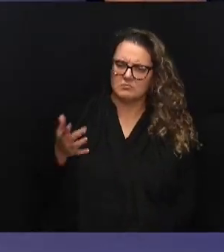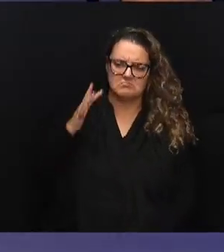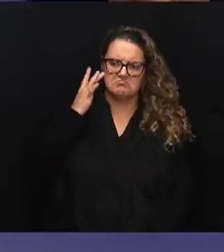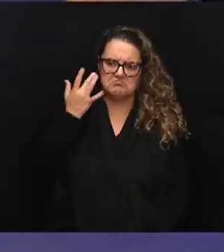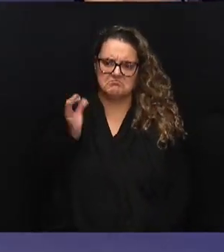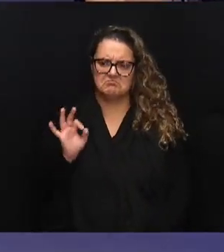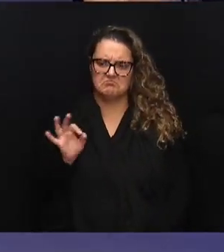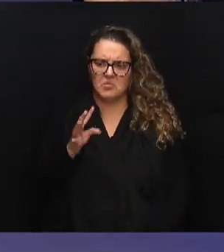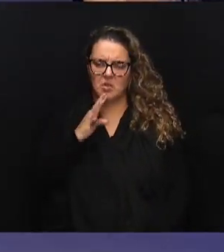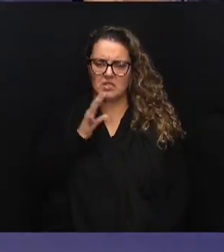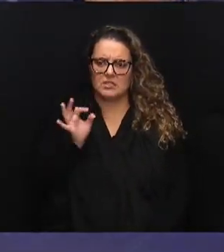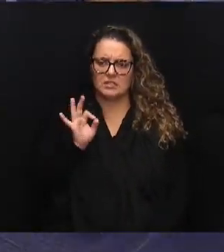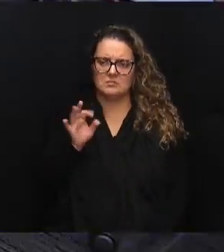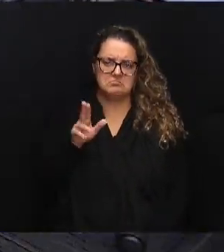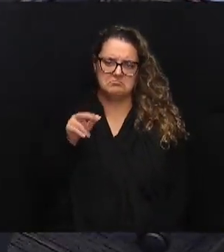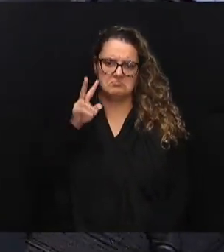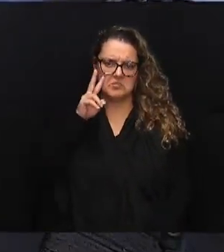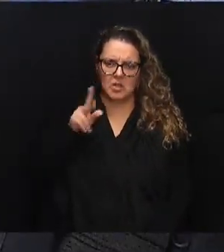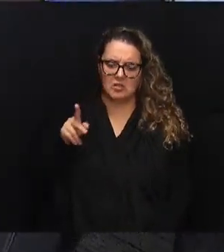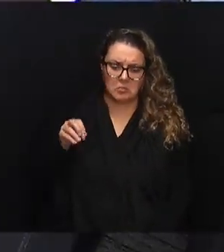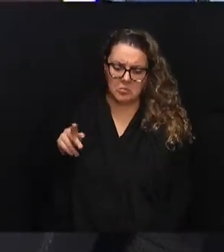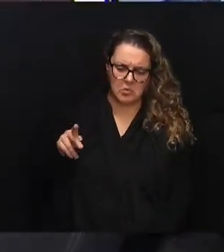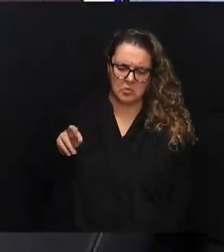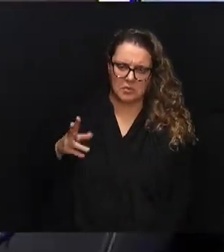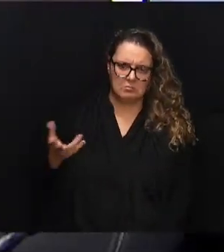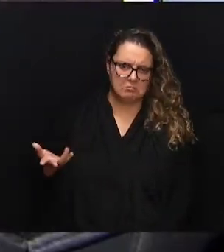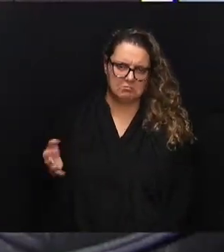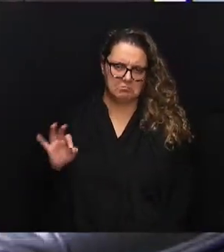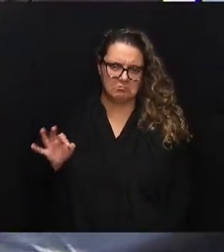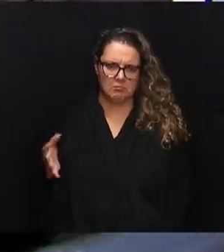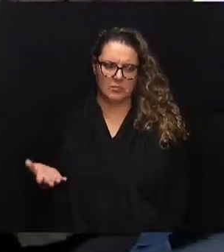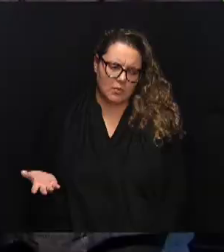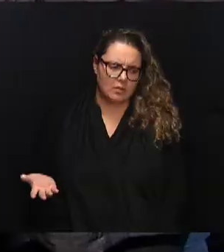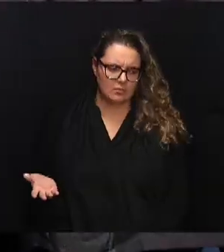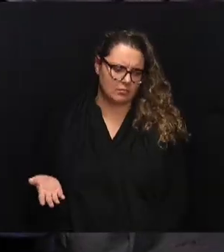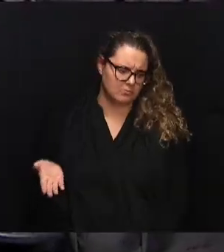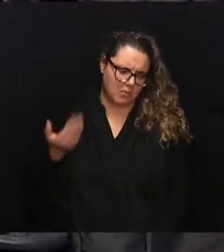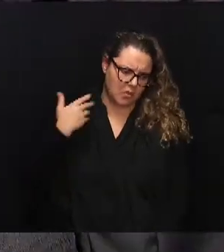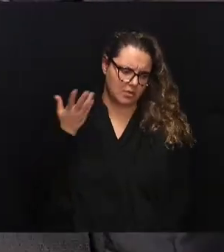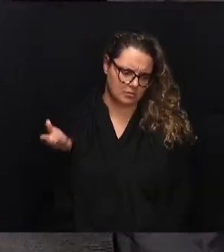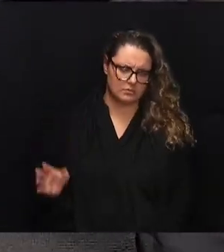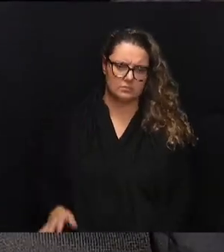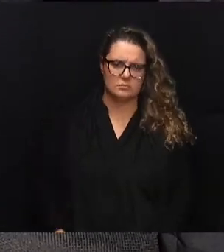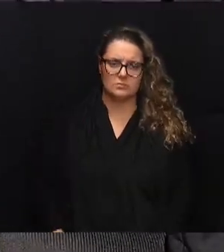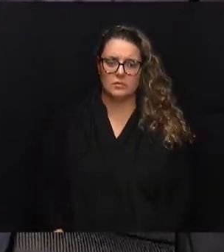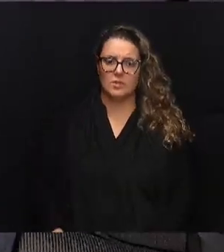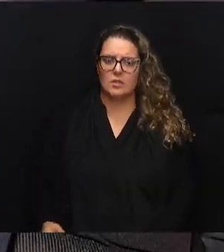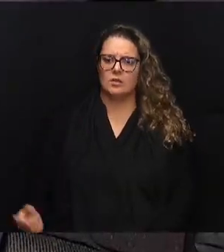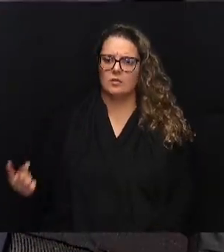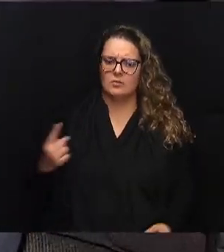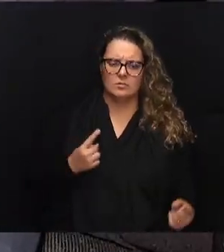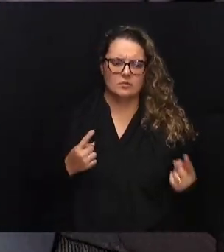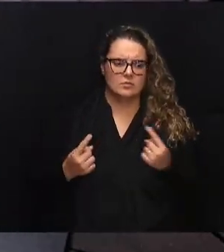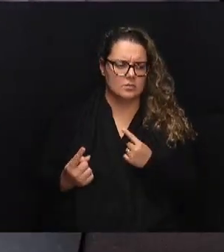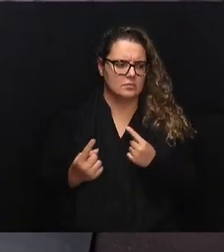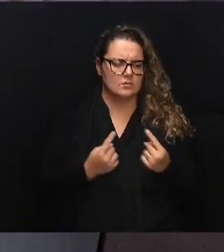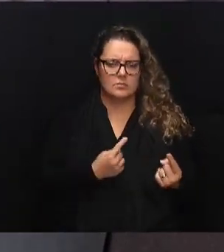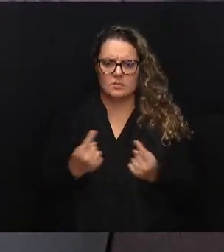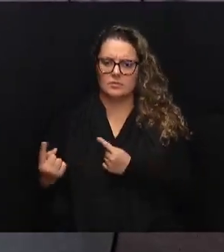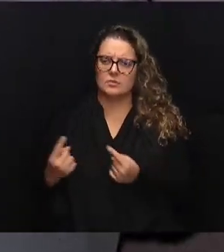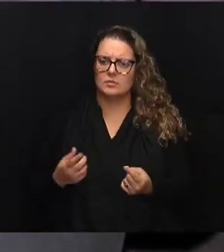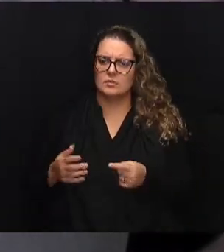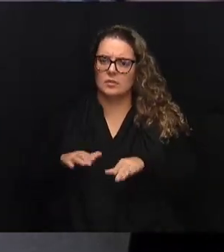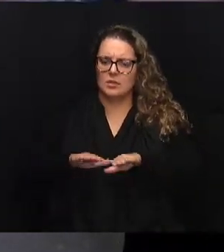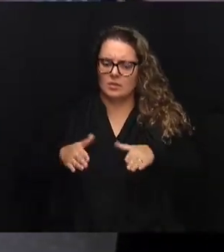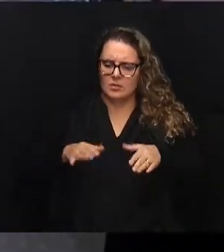depois não conhecia nada, nunca tinha visto poker na minha vida, né? E aí falei, demorou, cara. Aí ele foi chegando um, chegando outro, aí foi montando as